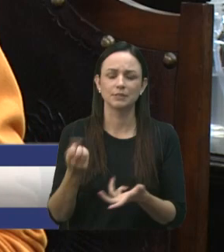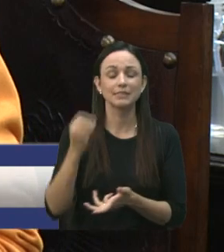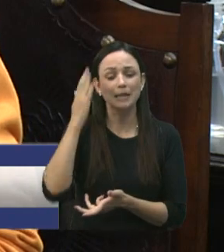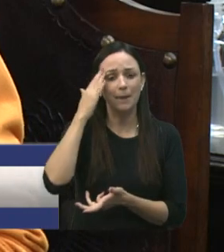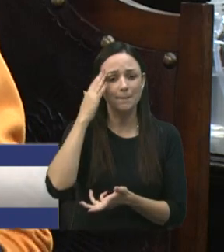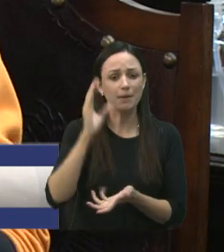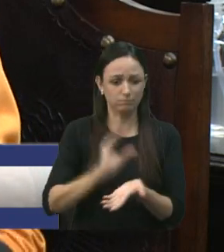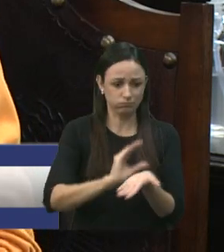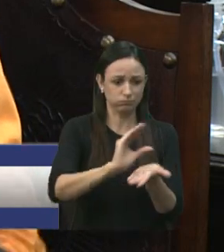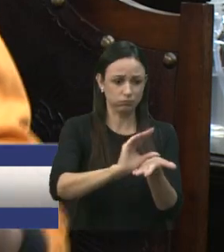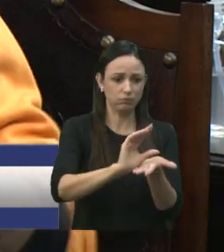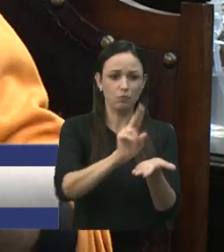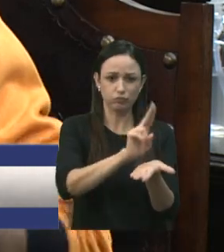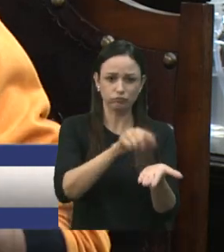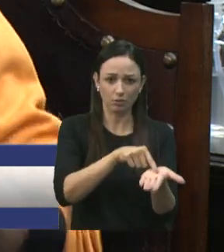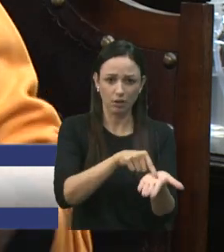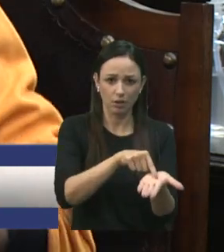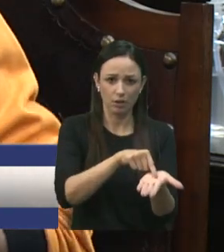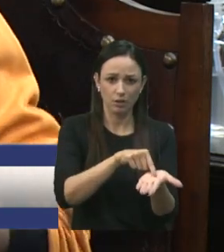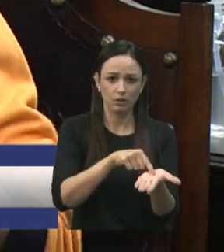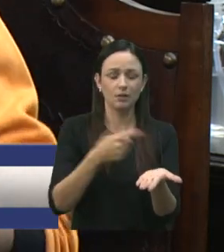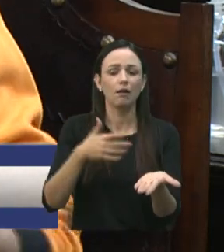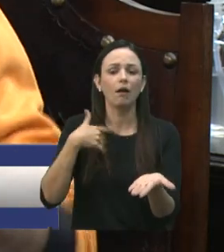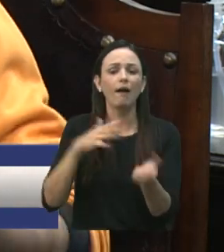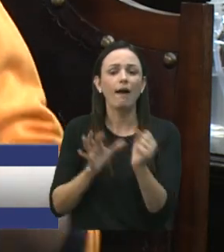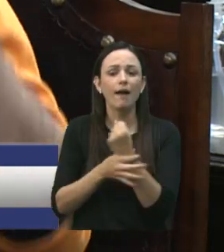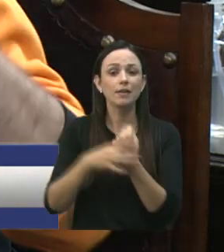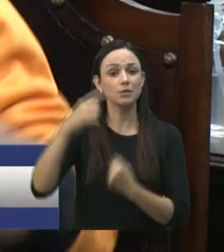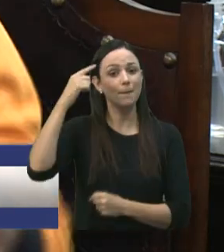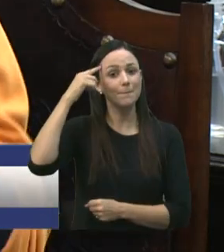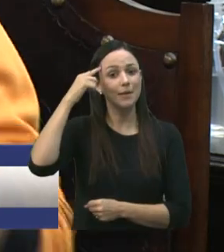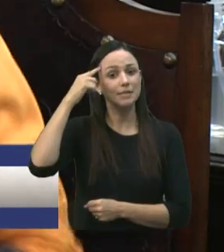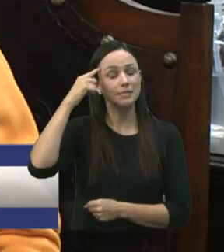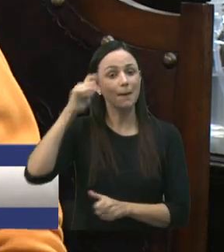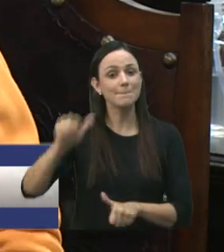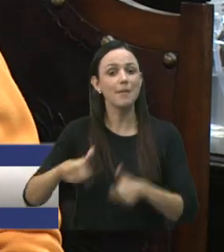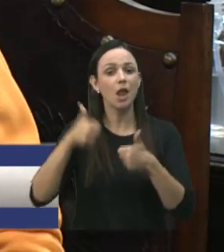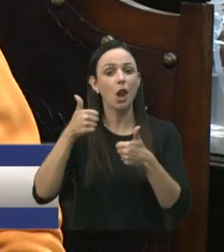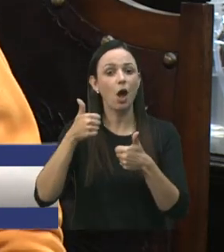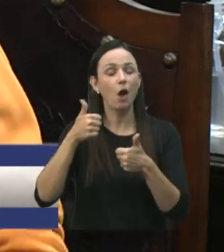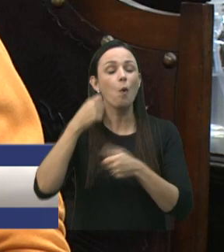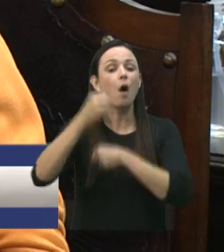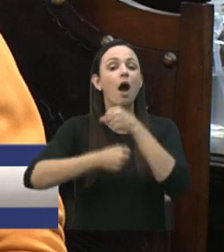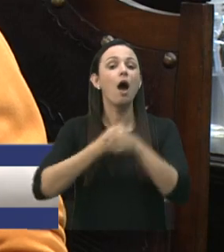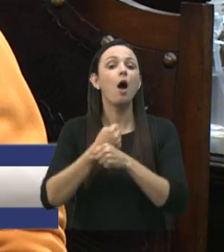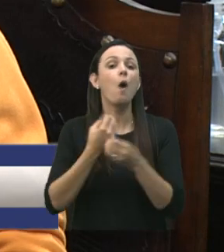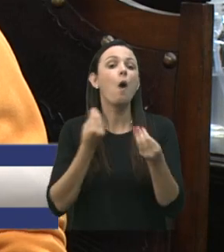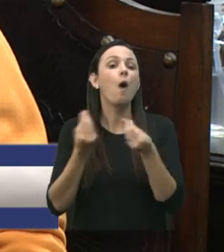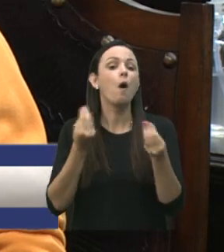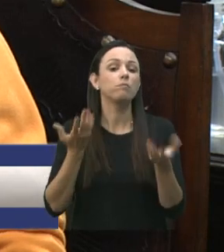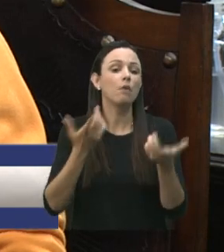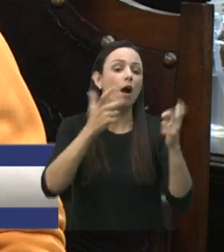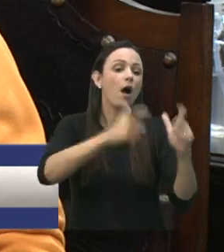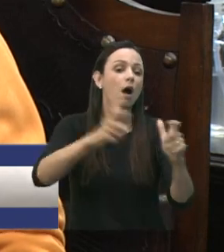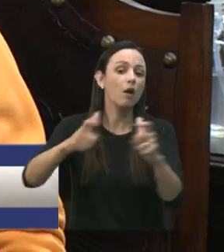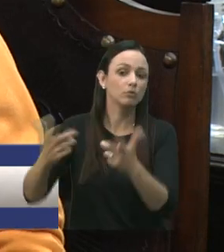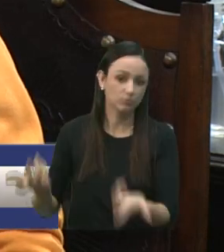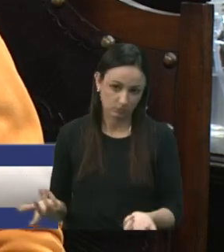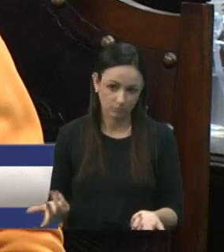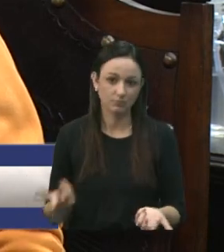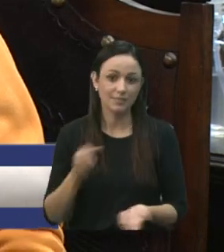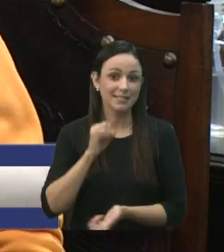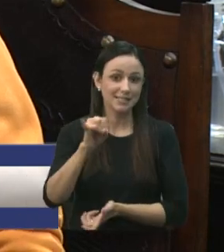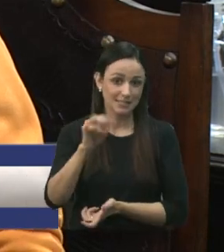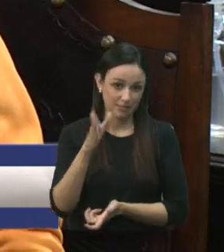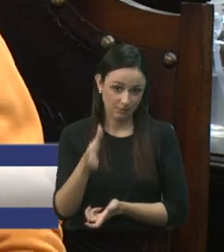aplicada este ano nos garante pensar melhor onde aplicaremos as do ano que vem. Então, se possível for a